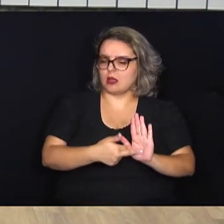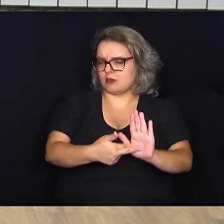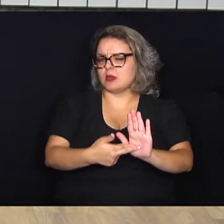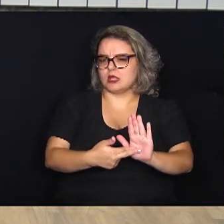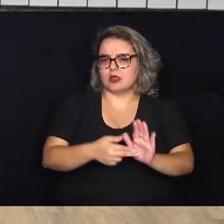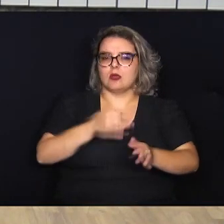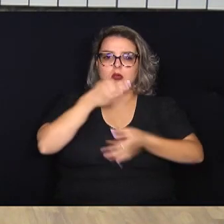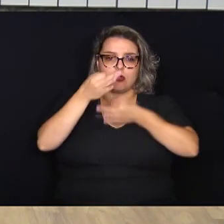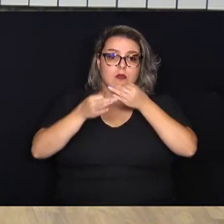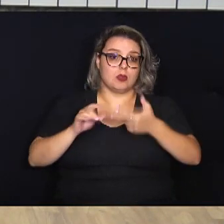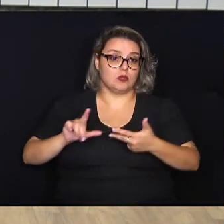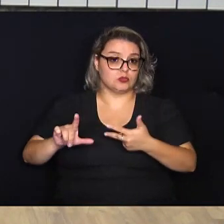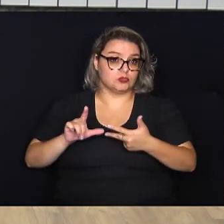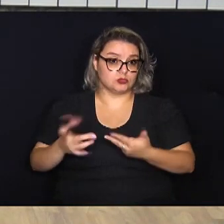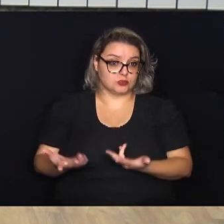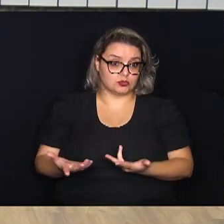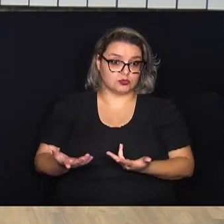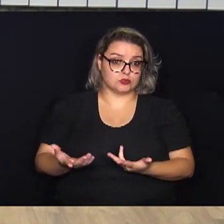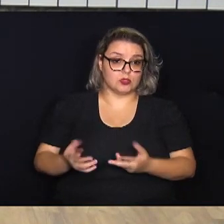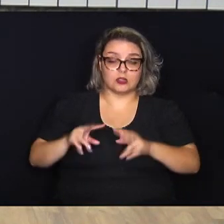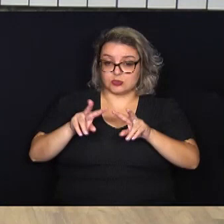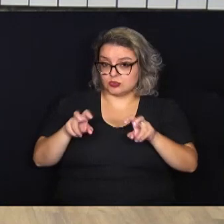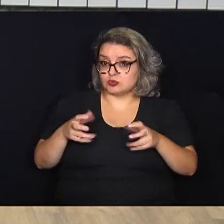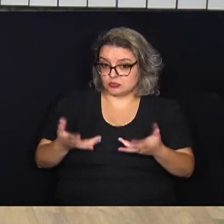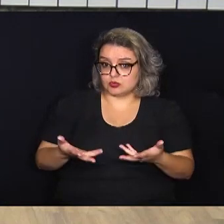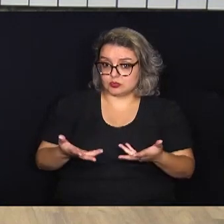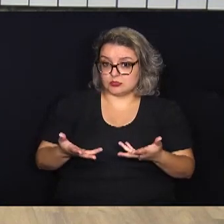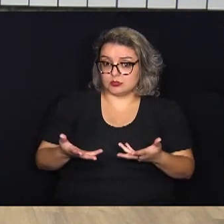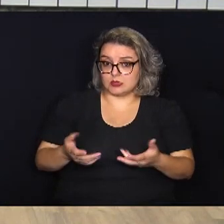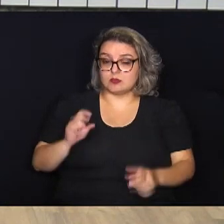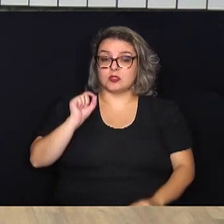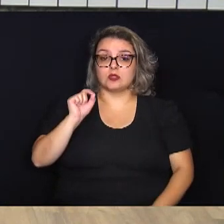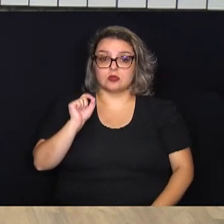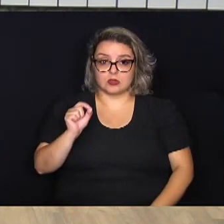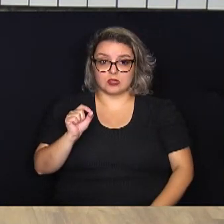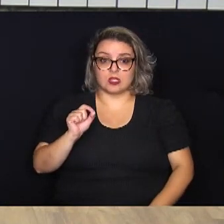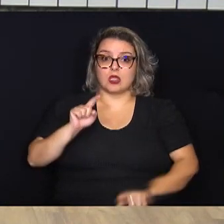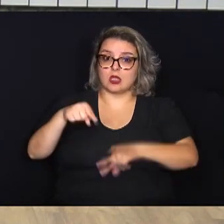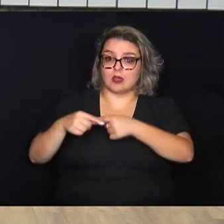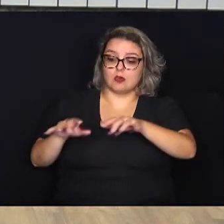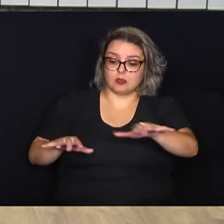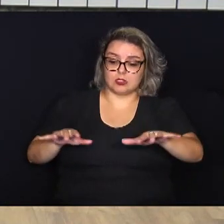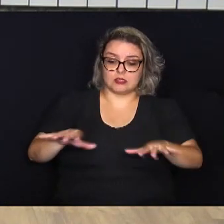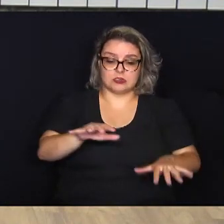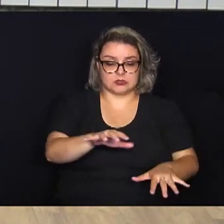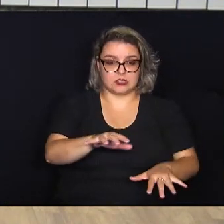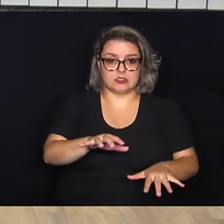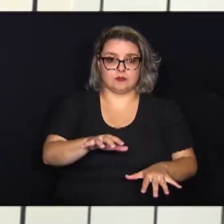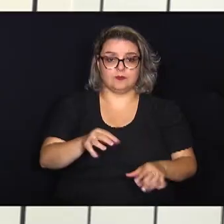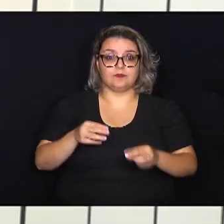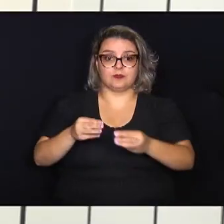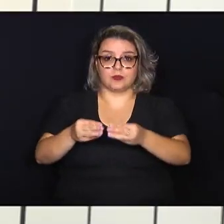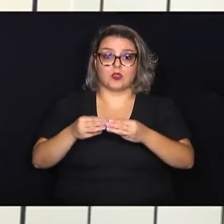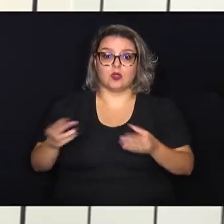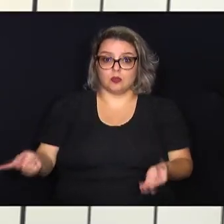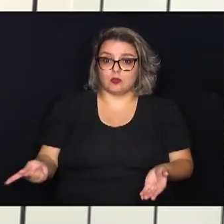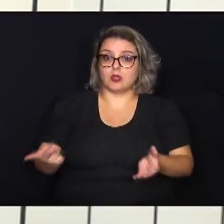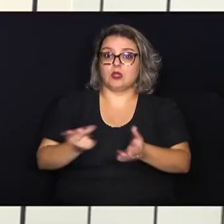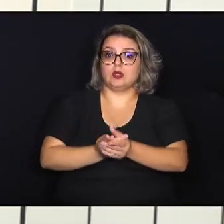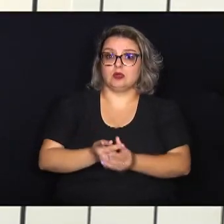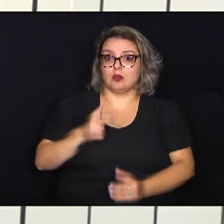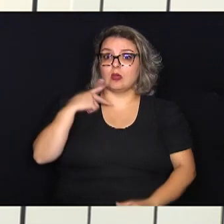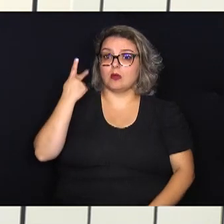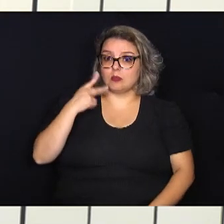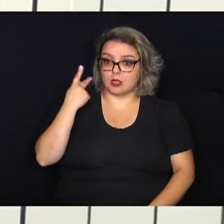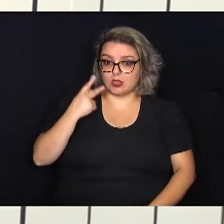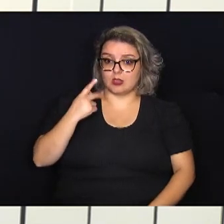do Legislativo campineiro acerca de um tema que diz respeito a outras esferas. E uma moção protocolada pela